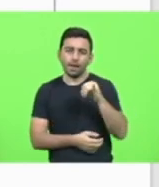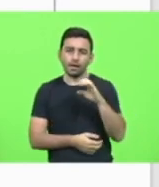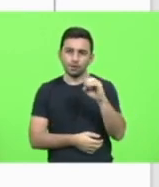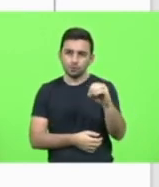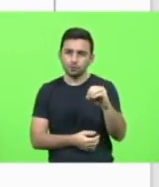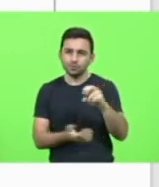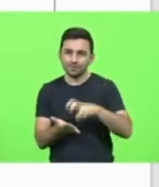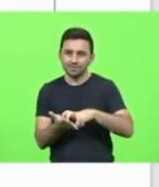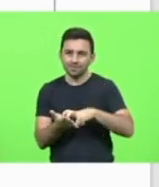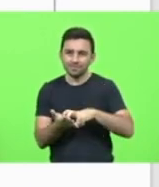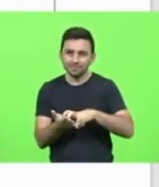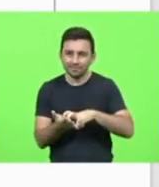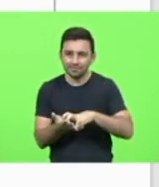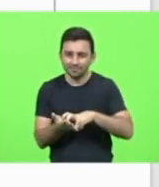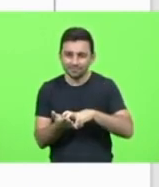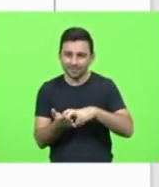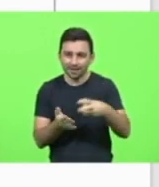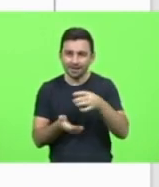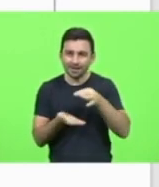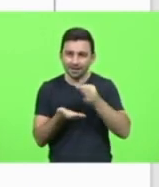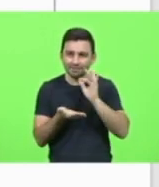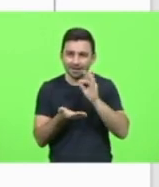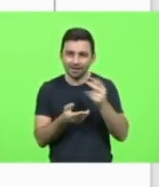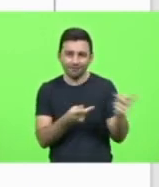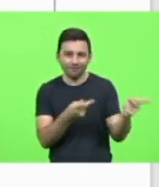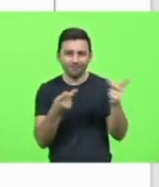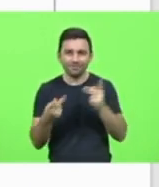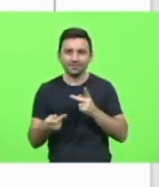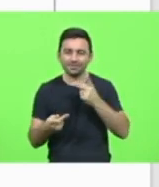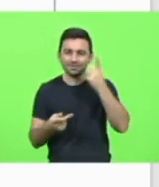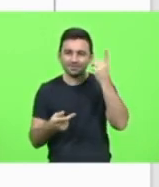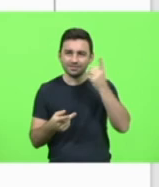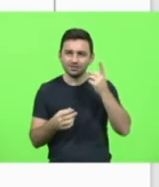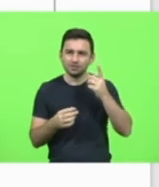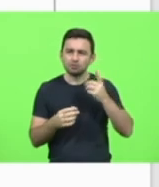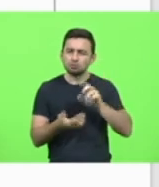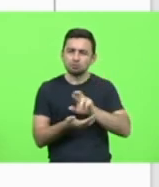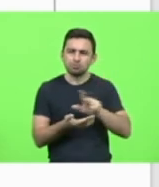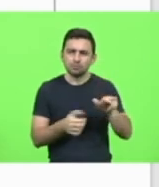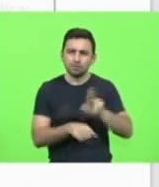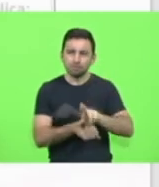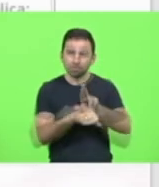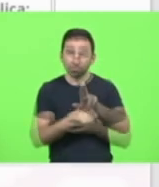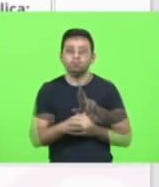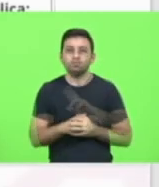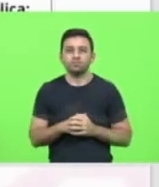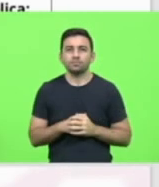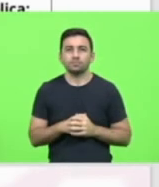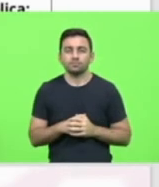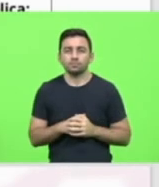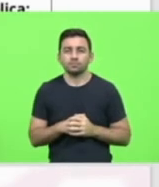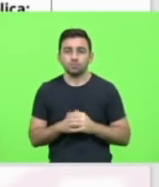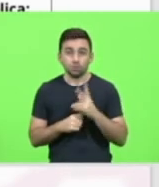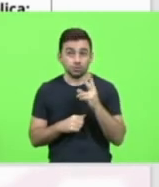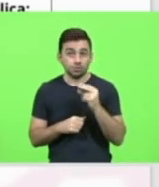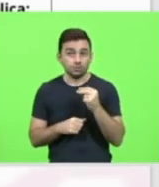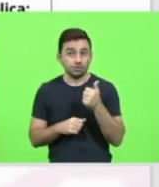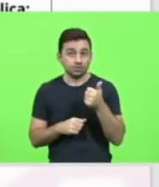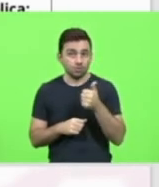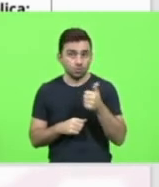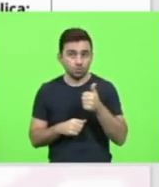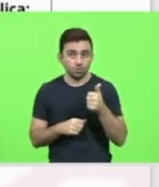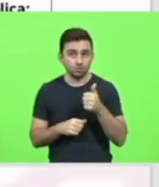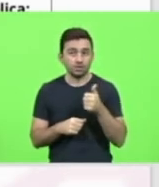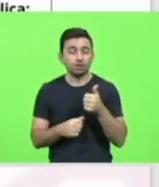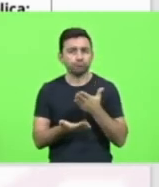e a economia solidária começou a ganhar espaço no Parlamento Catarinense há dez anos desde 2011 o surgimento de uma frente